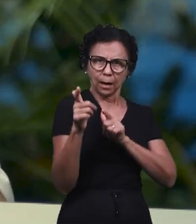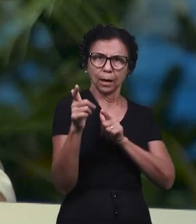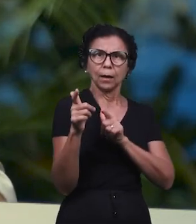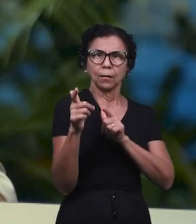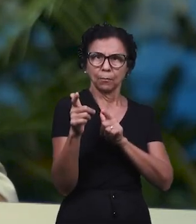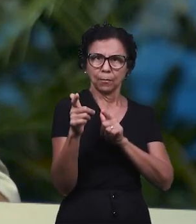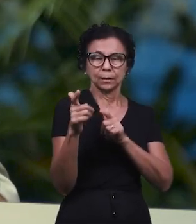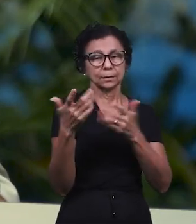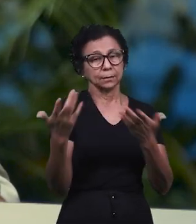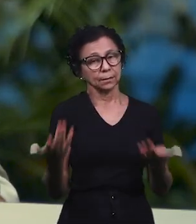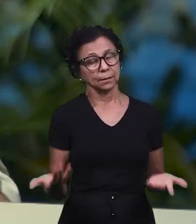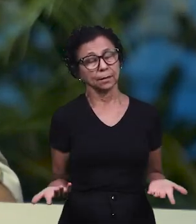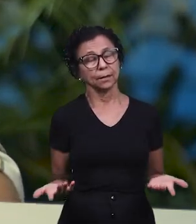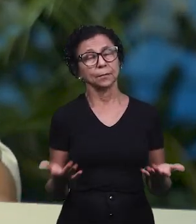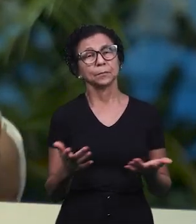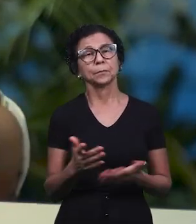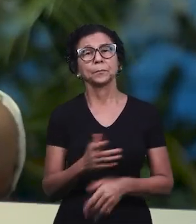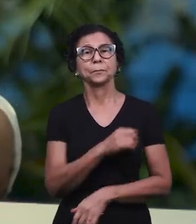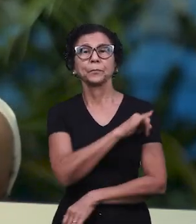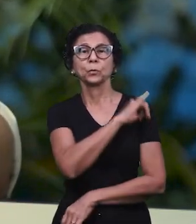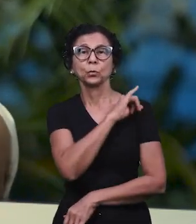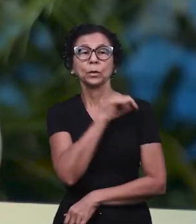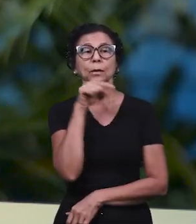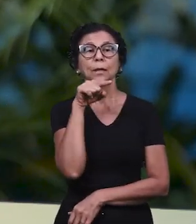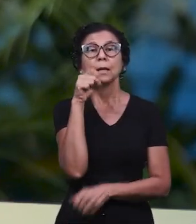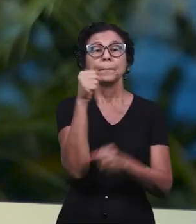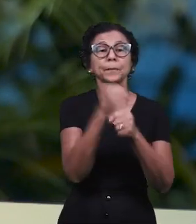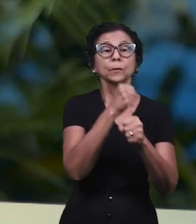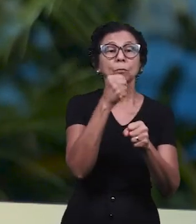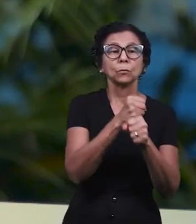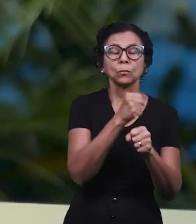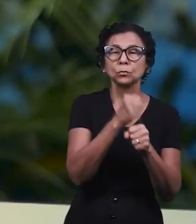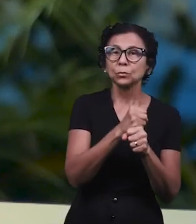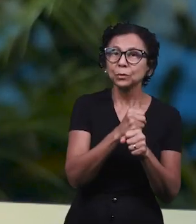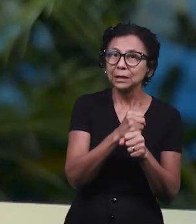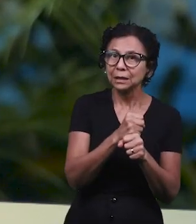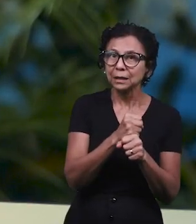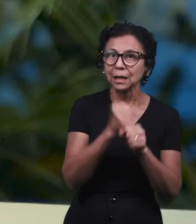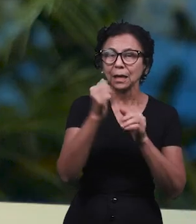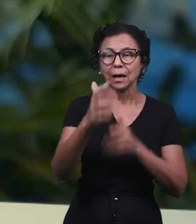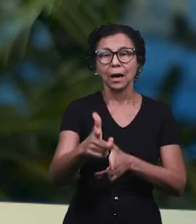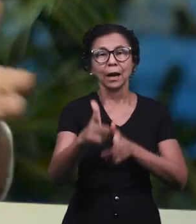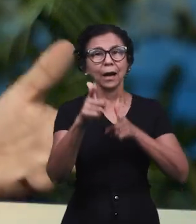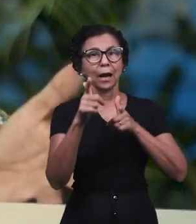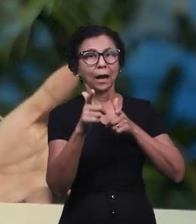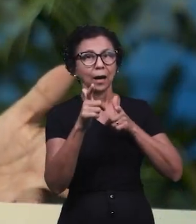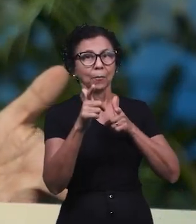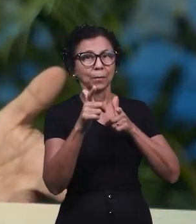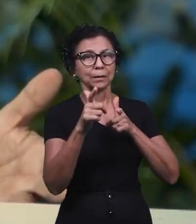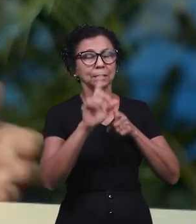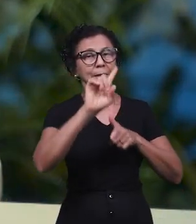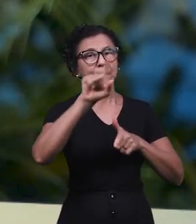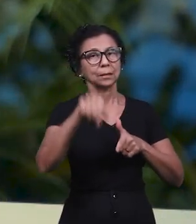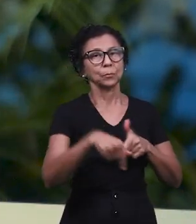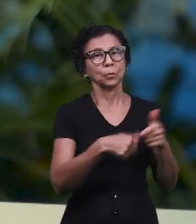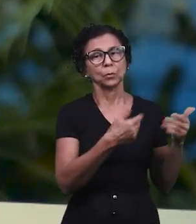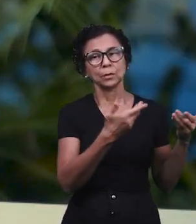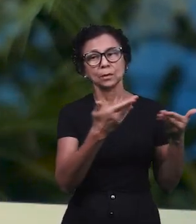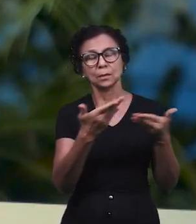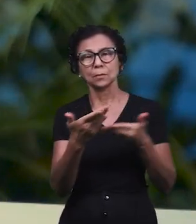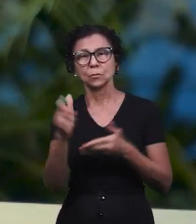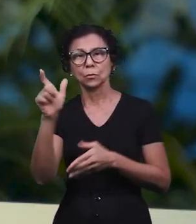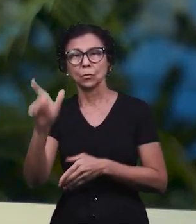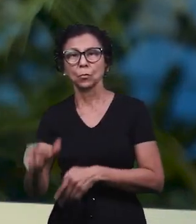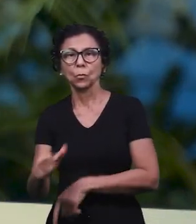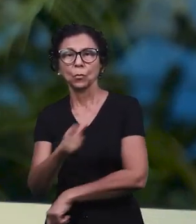moeda, como eu falei, porque lá era a produção de um produto que é entregue depois para o combatente. Então era mais